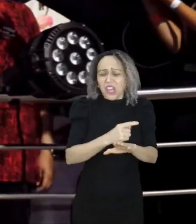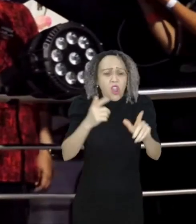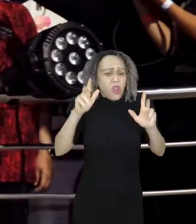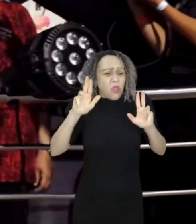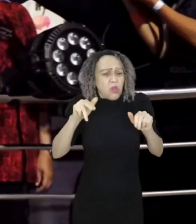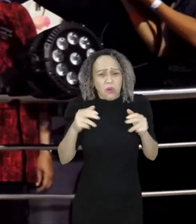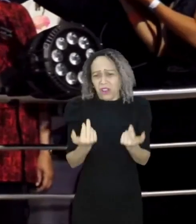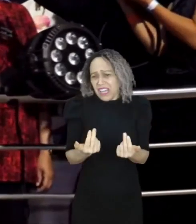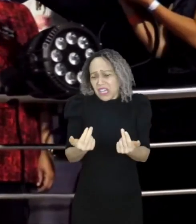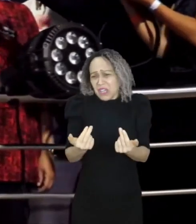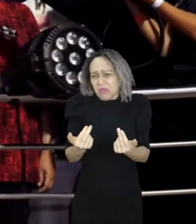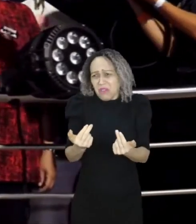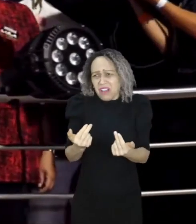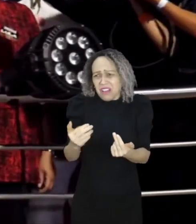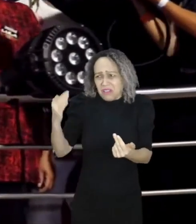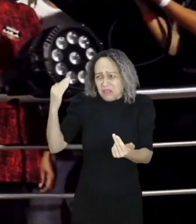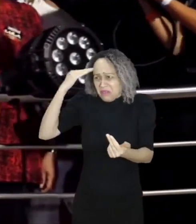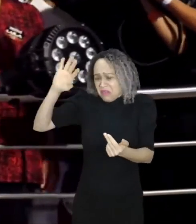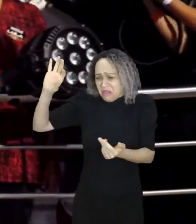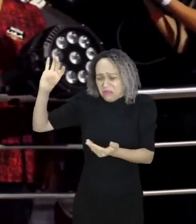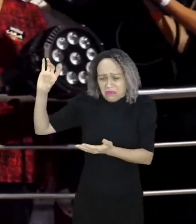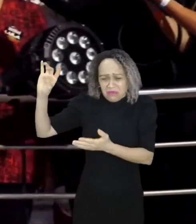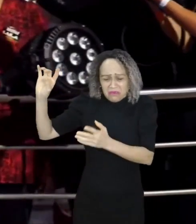adversário jogou...